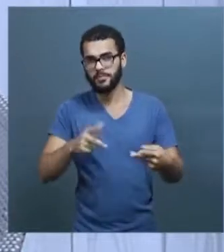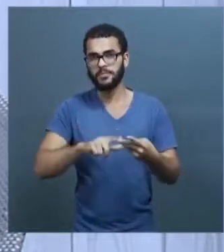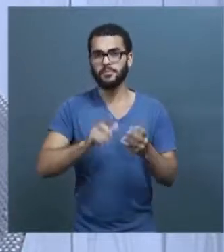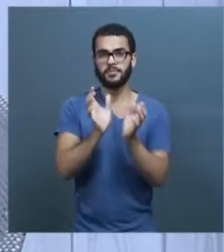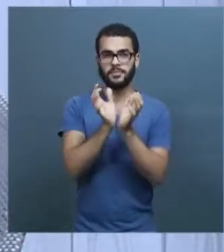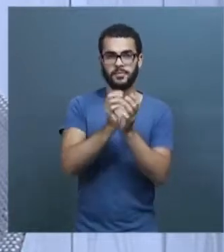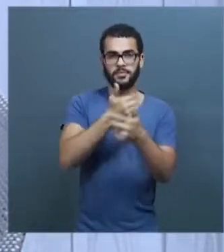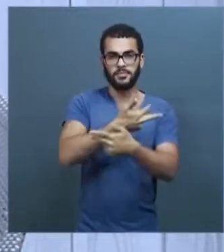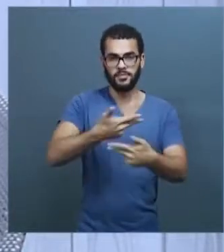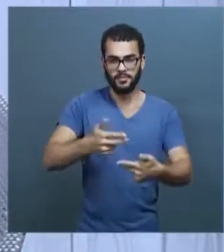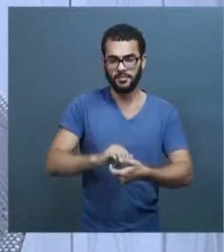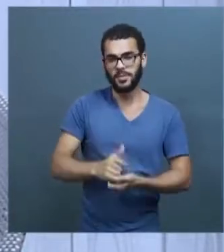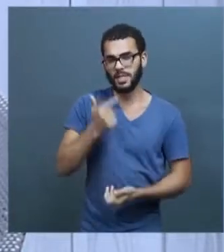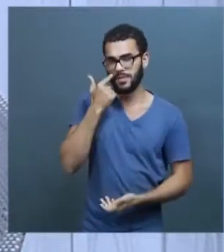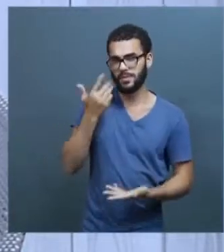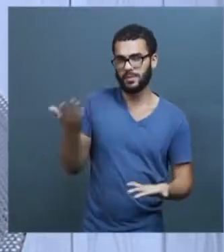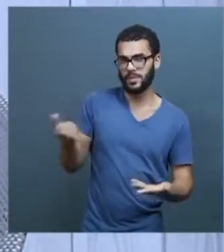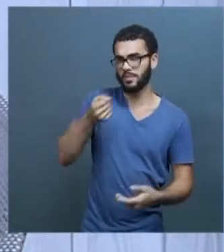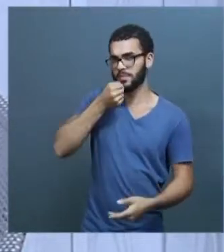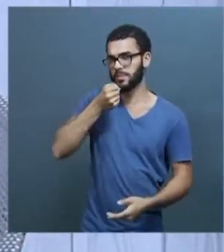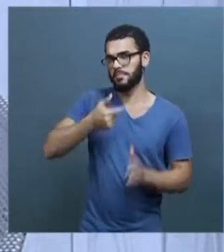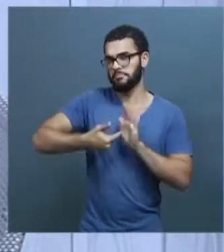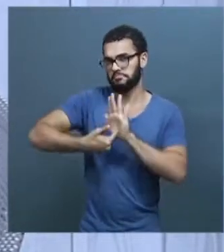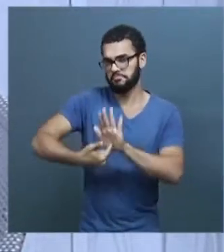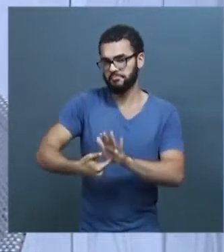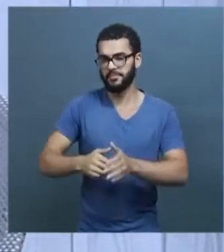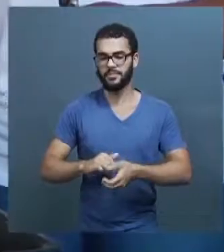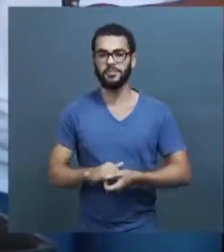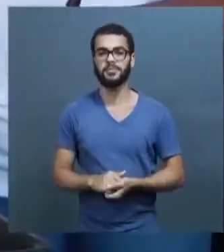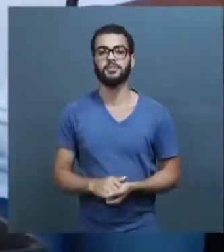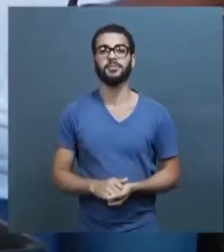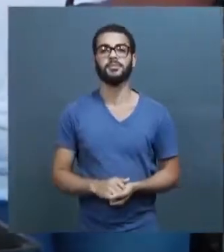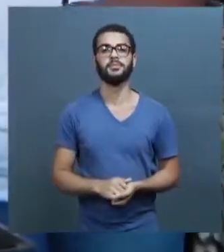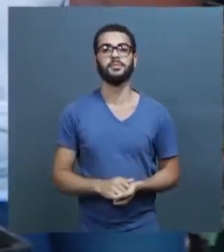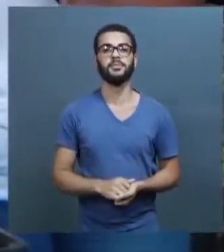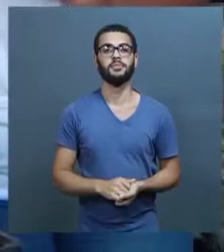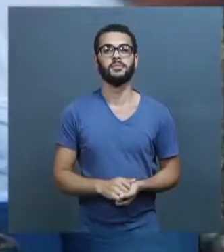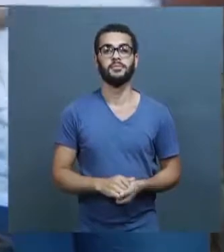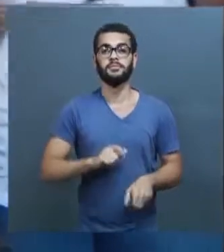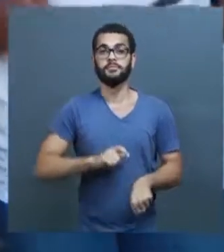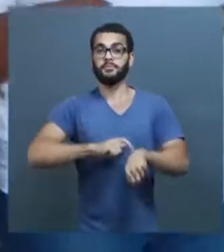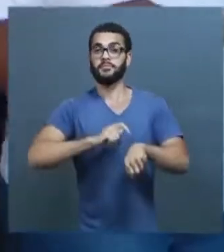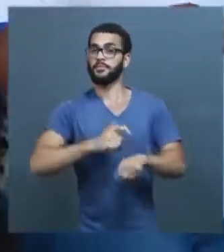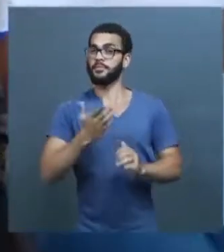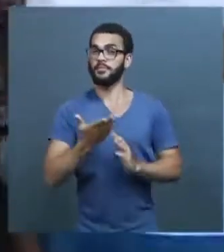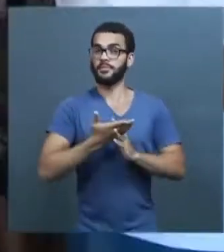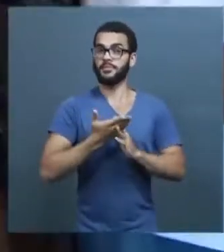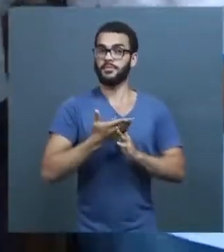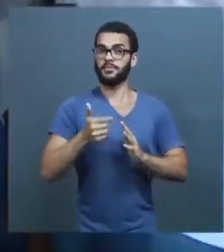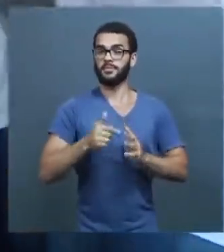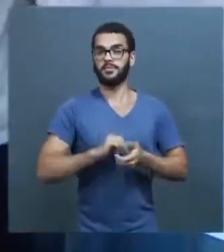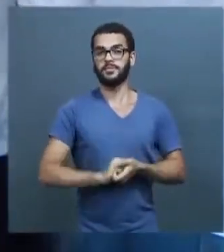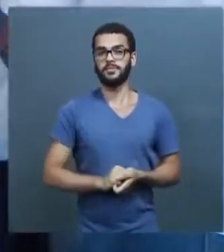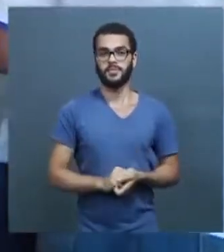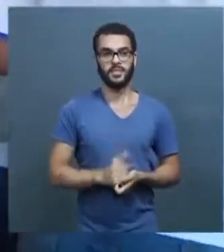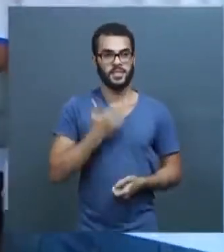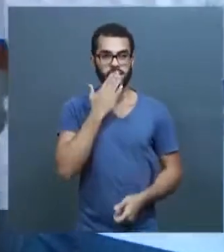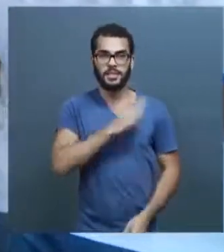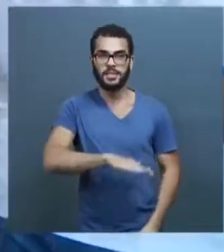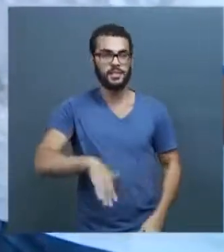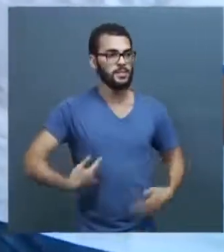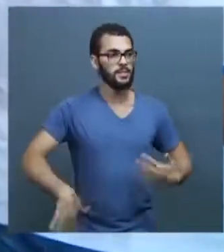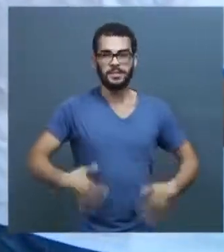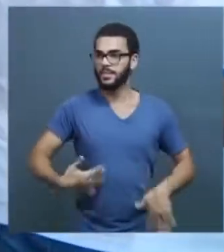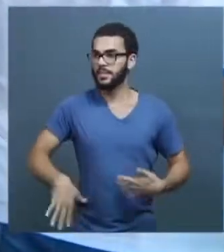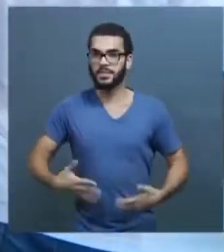de Júnior Caritel e imagens de Lucas Guerreiro. Chega a hora do intervalo, o momento mais esperado para os